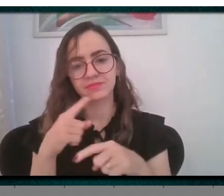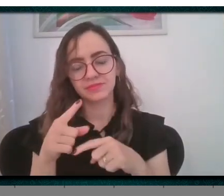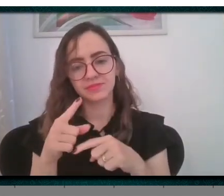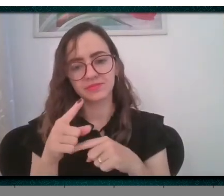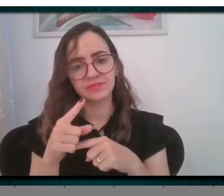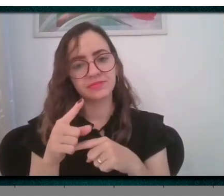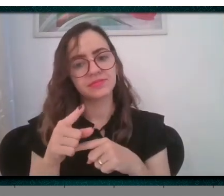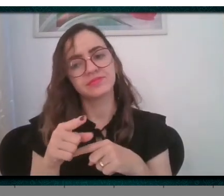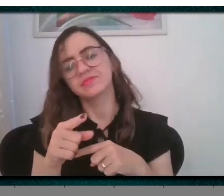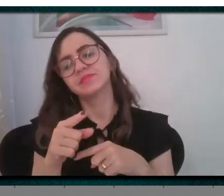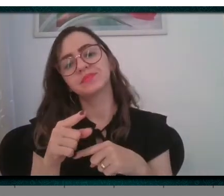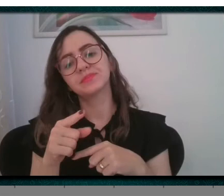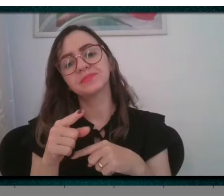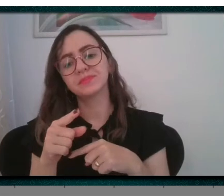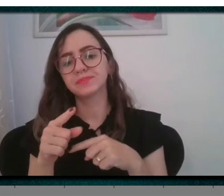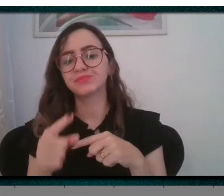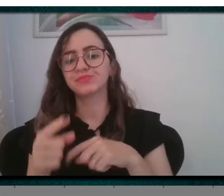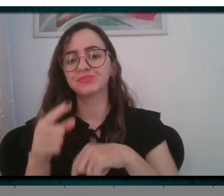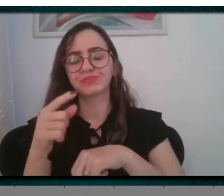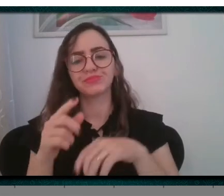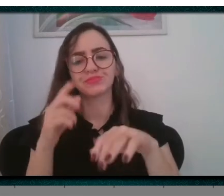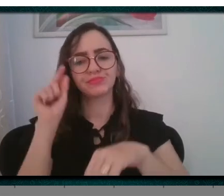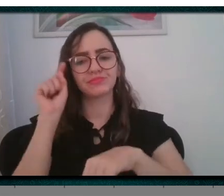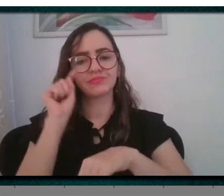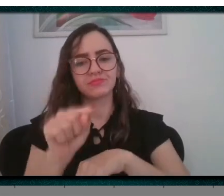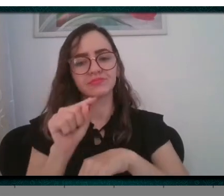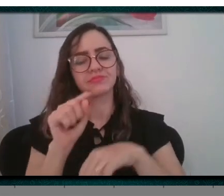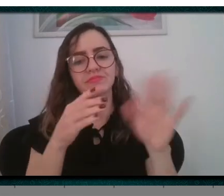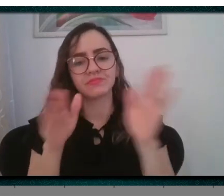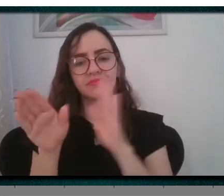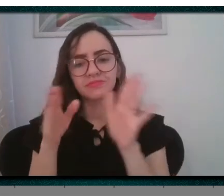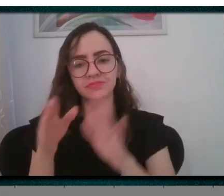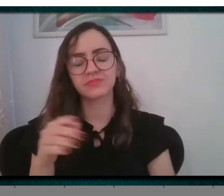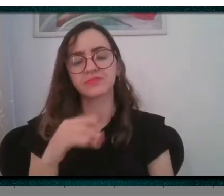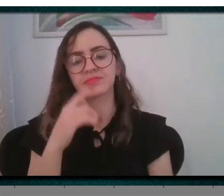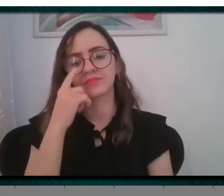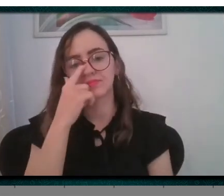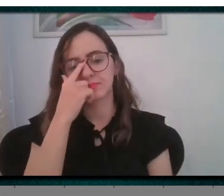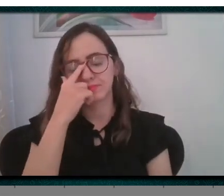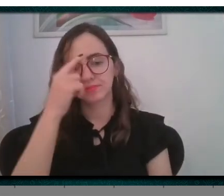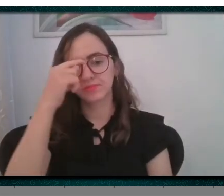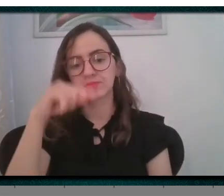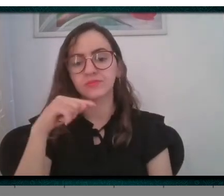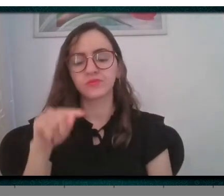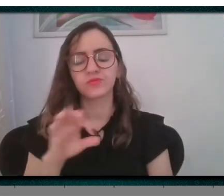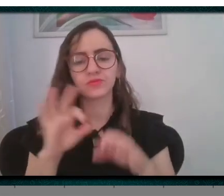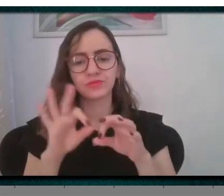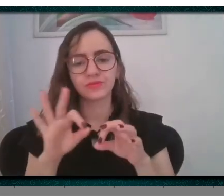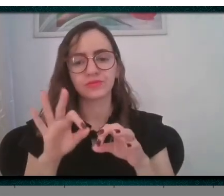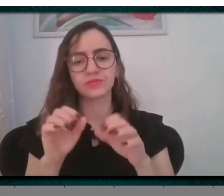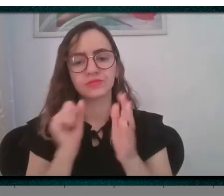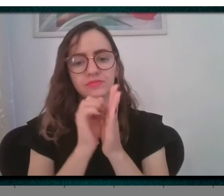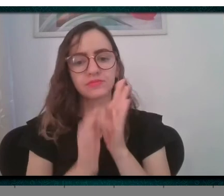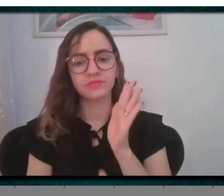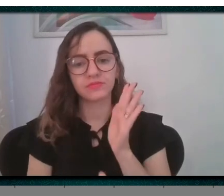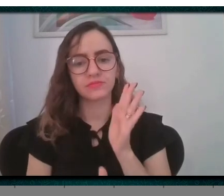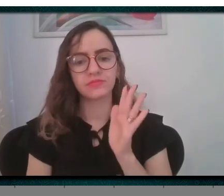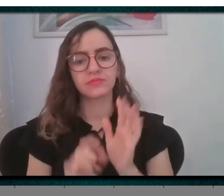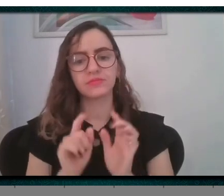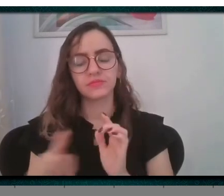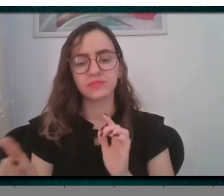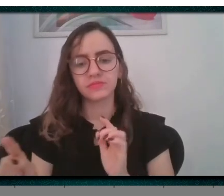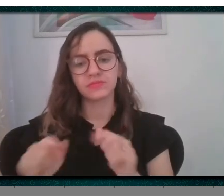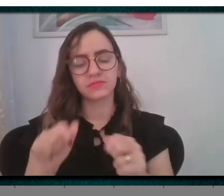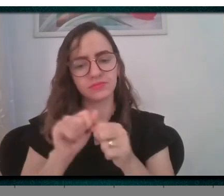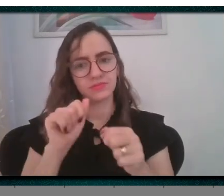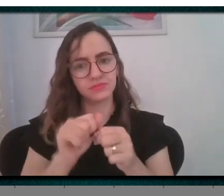vocês fazerem. Lembrando que já vai valendo nota da próxima atividade, né? Vai valer nota referente a... Agora